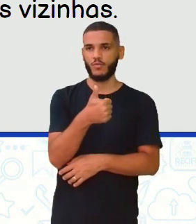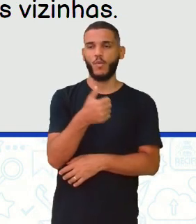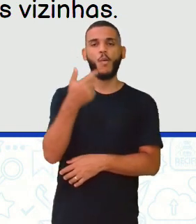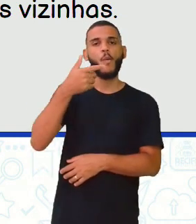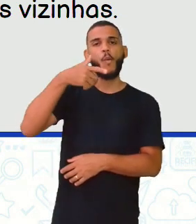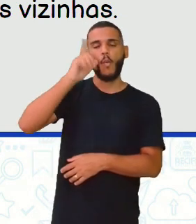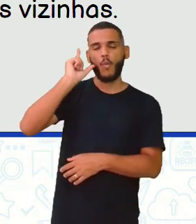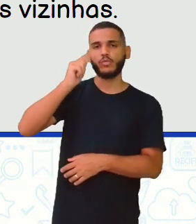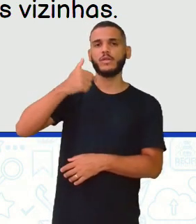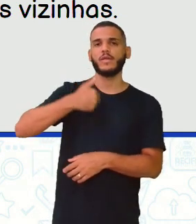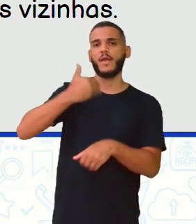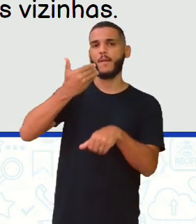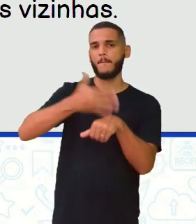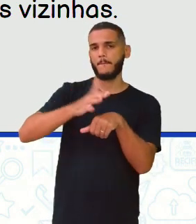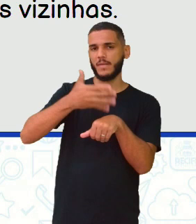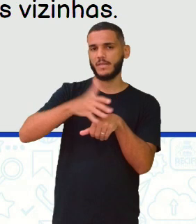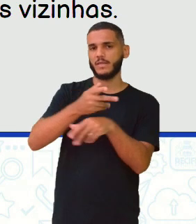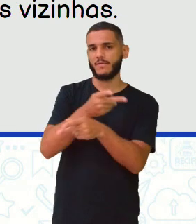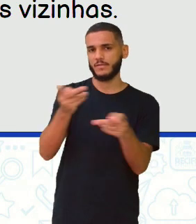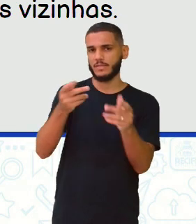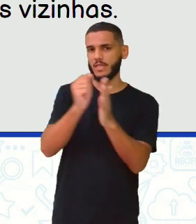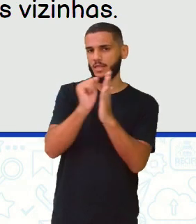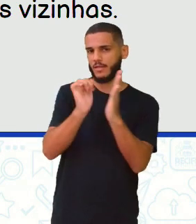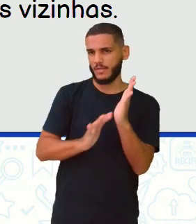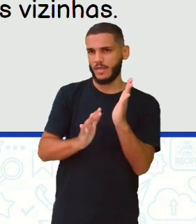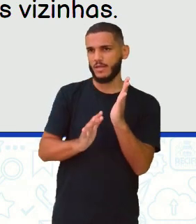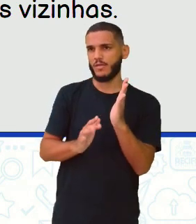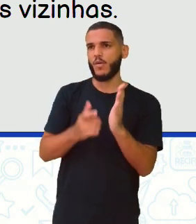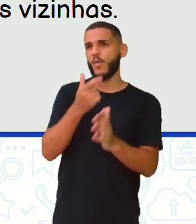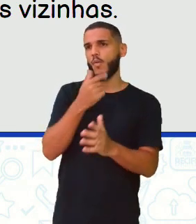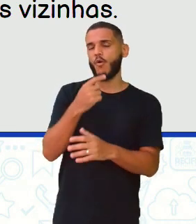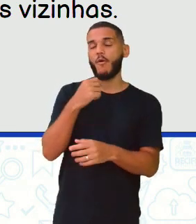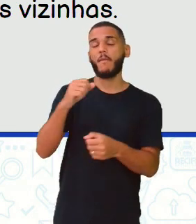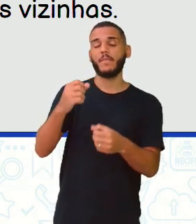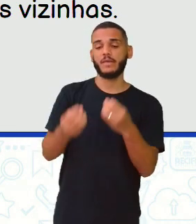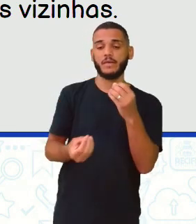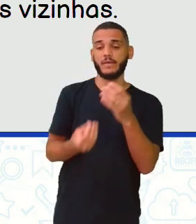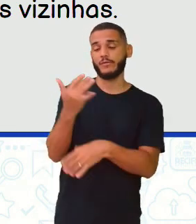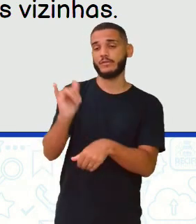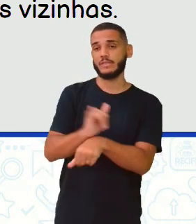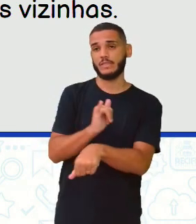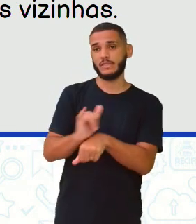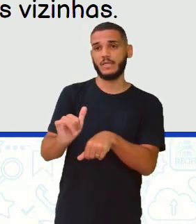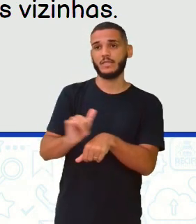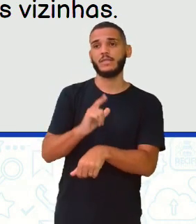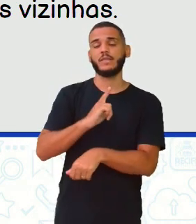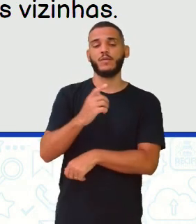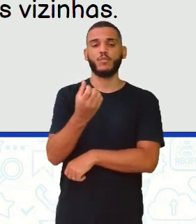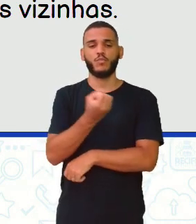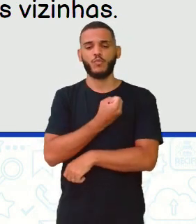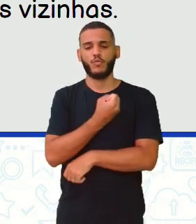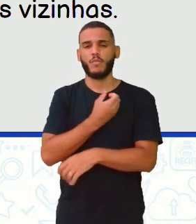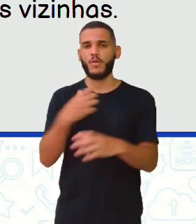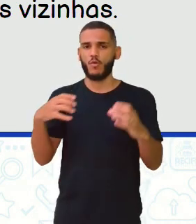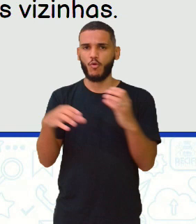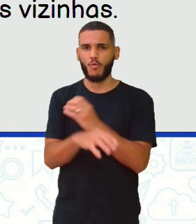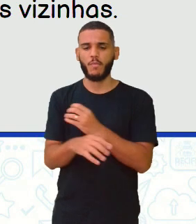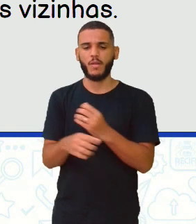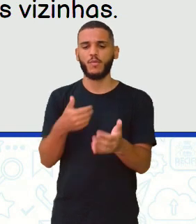vocês tentarem, tá, gente? Ele fez isso de forma que o número total de bolas em quaisquer 5